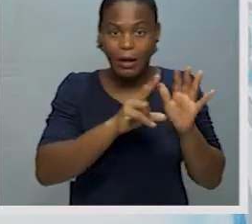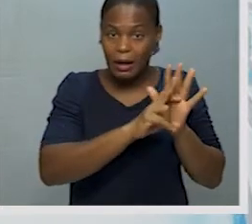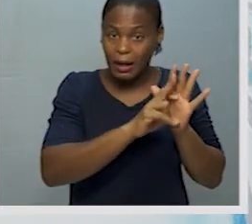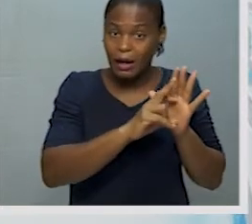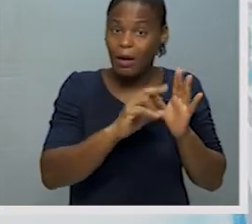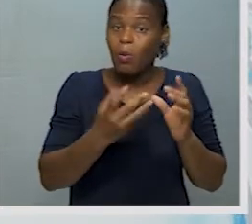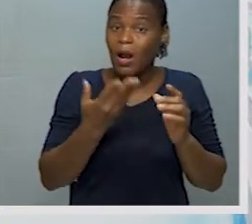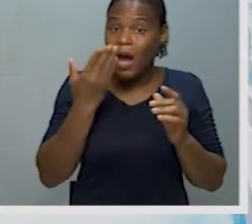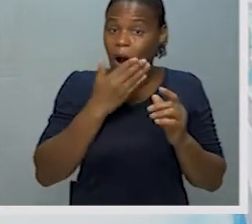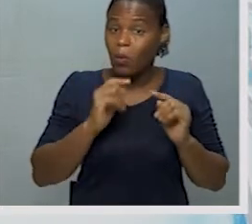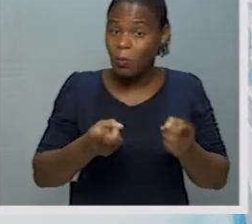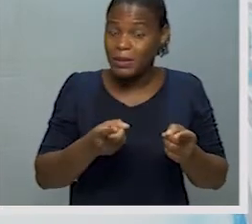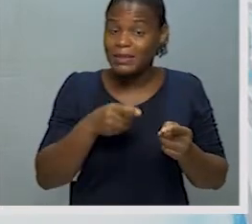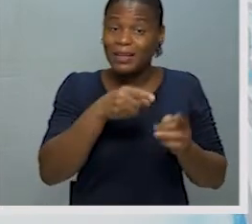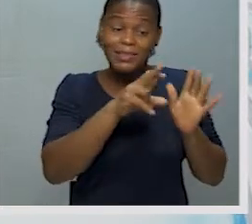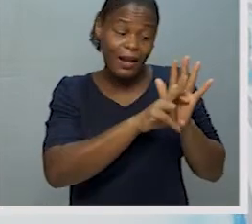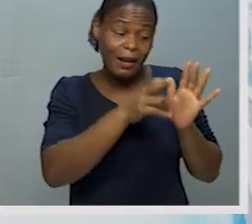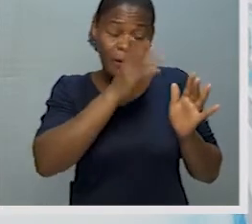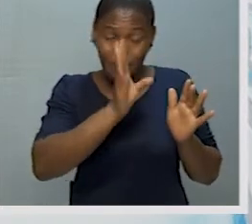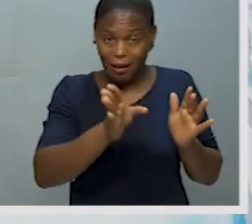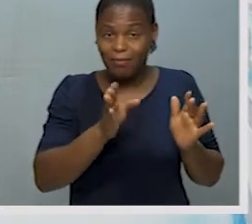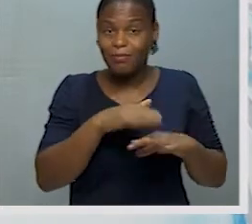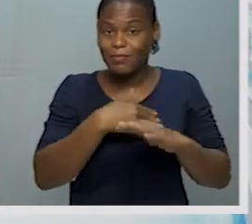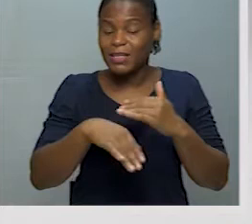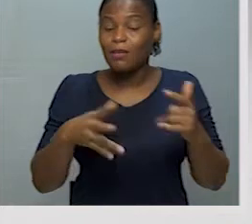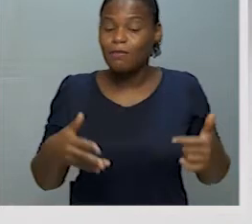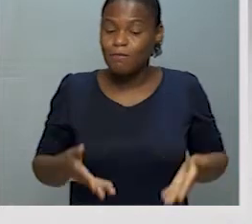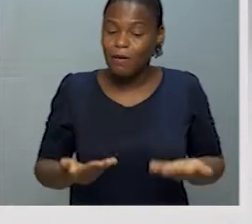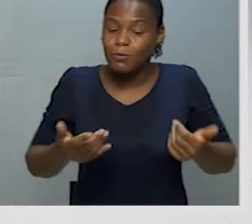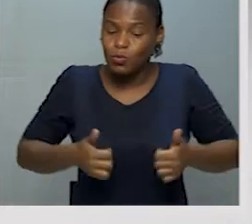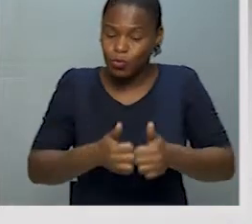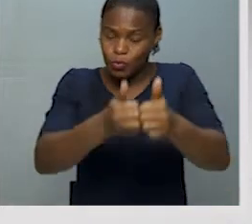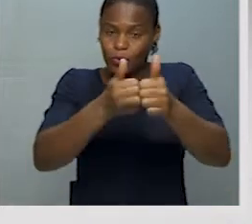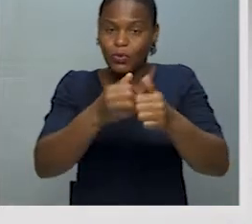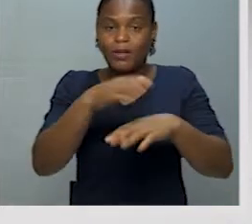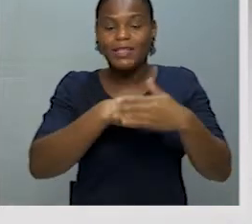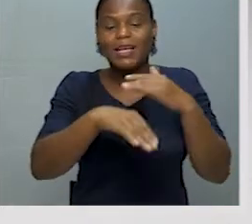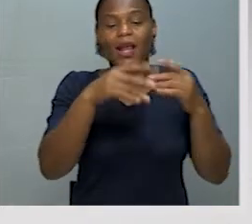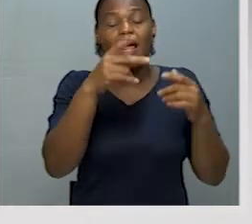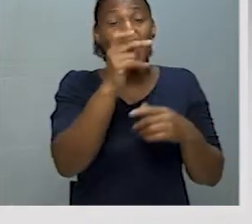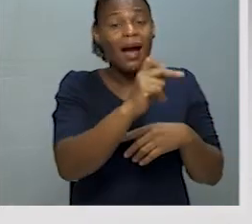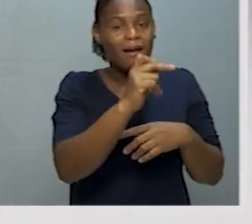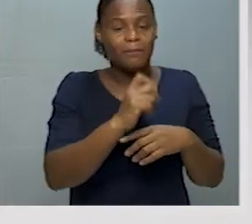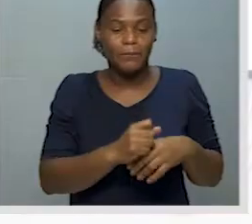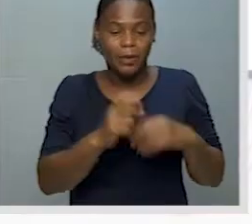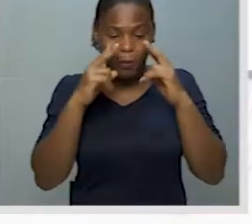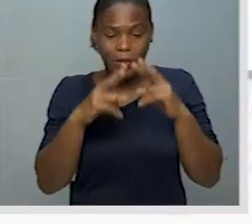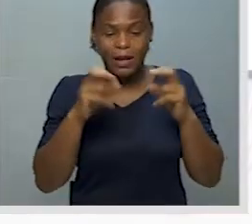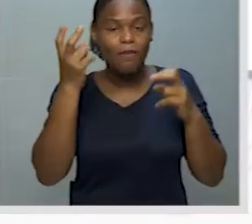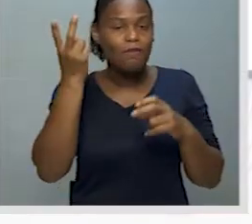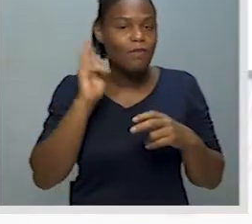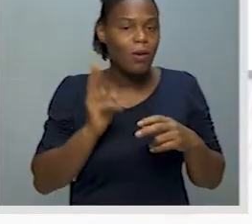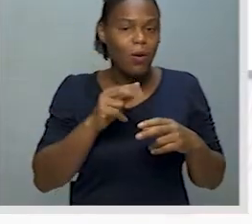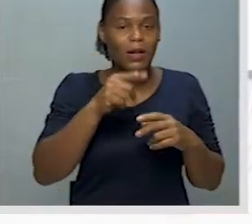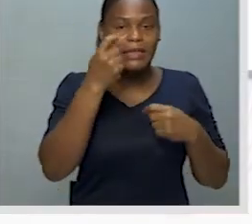começamos a aula? Vamos colocar essas regras em prática. Vamos juntos resolver a linha A, encontrar o valor